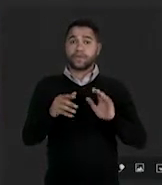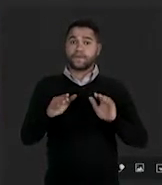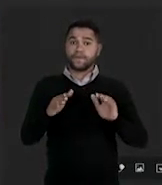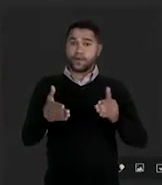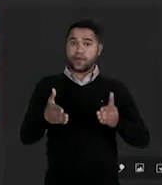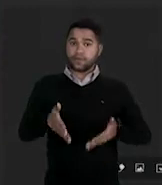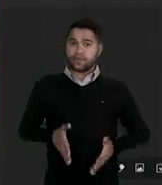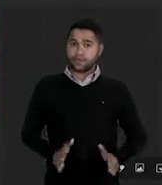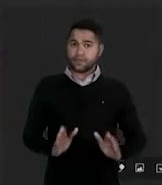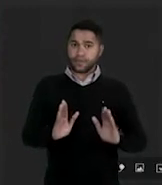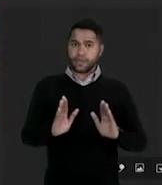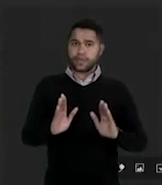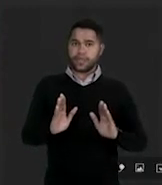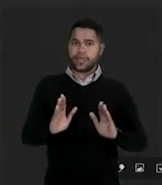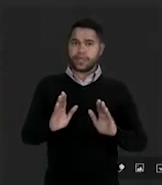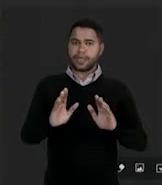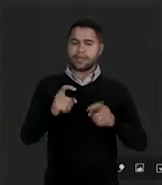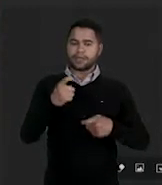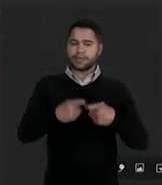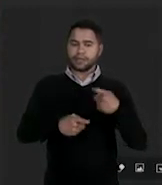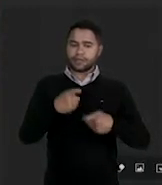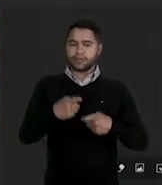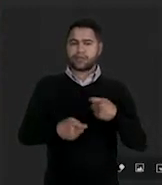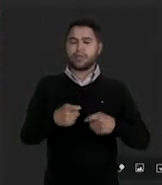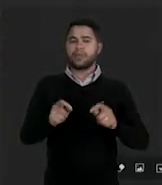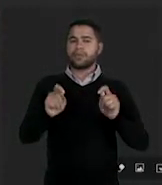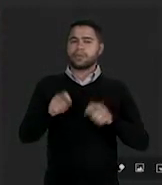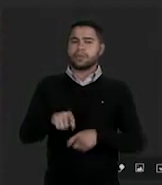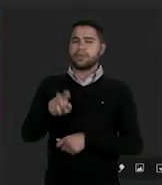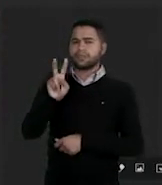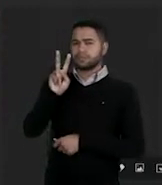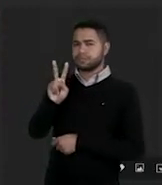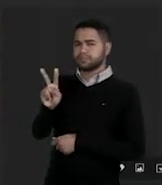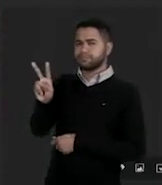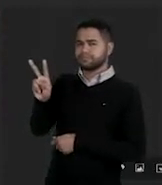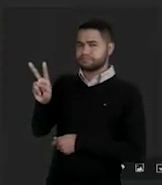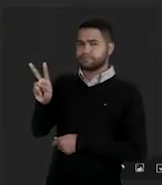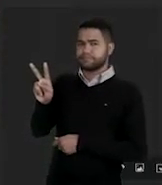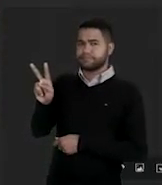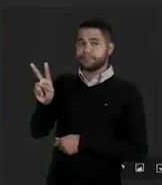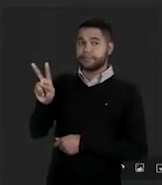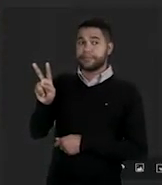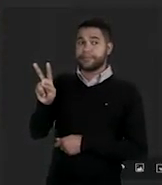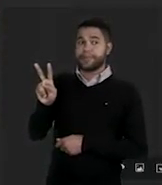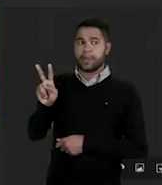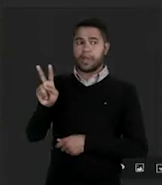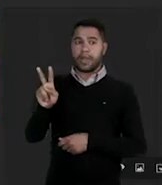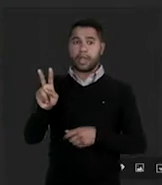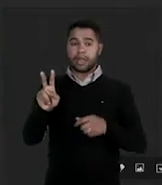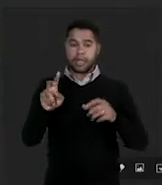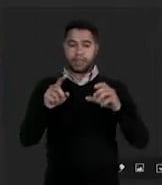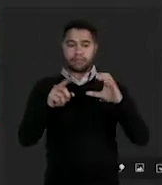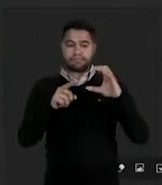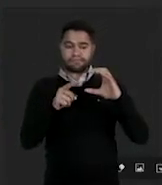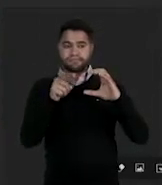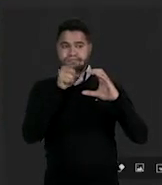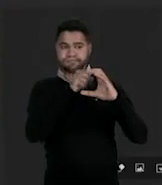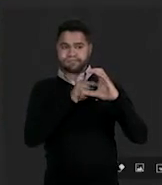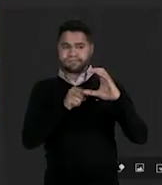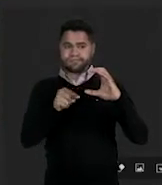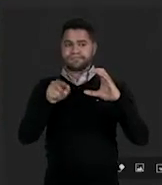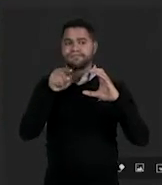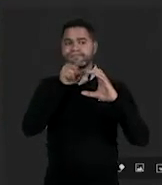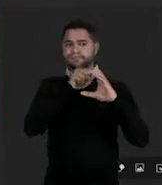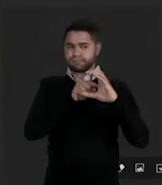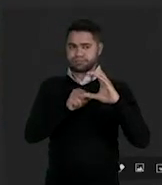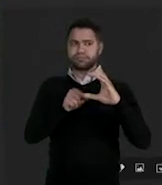reprodutoras sexuais. Nós podemos observar que a célula maior e que tem esse